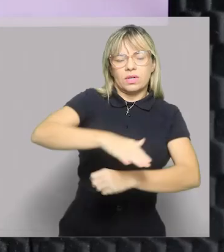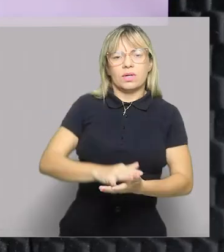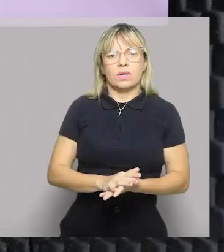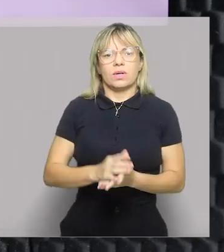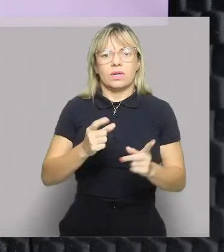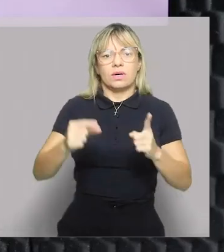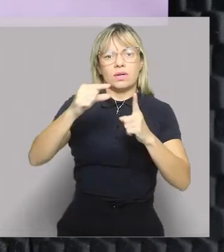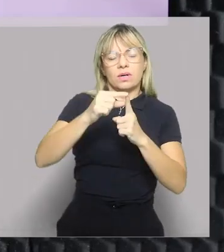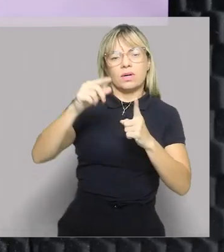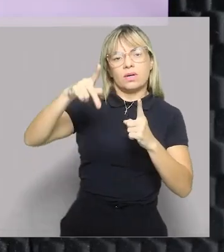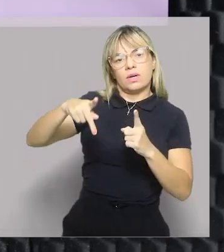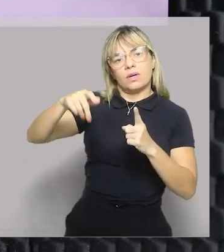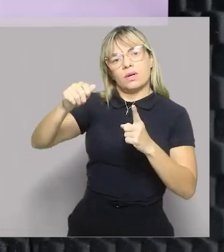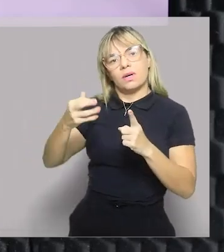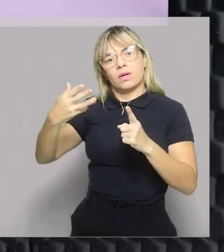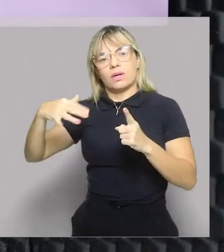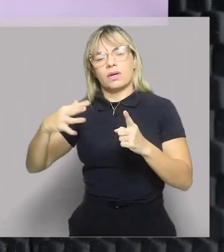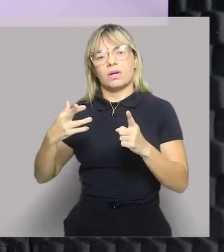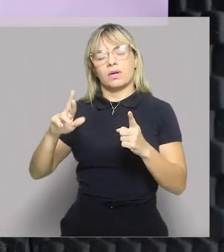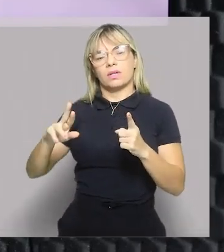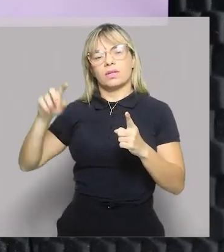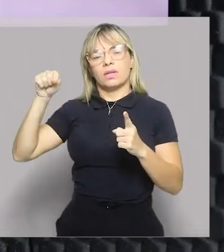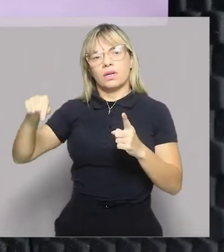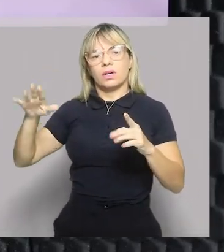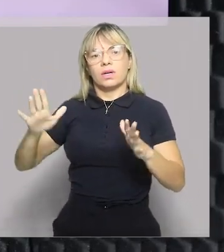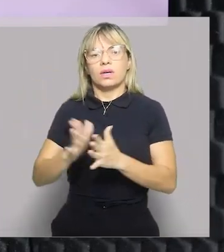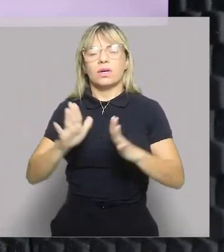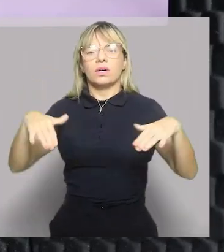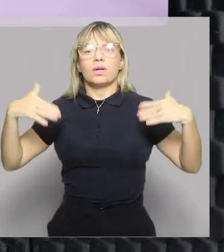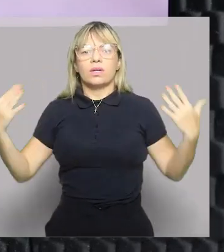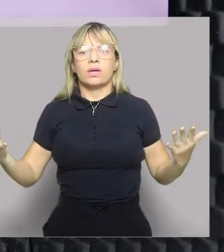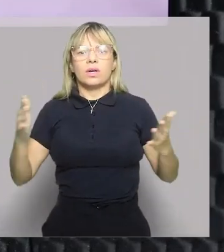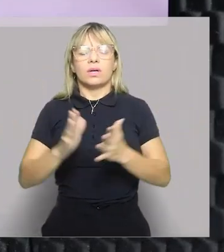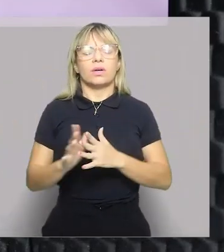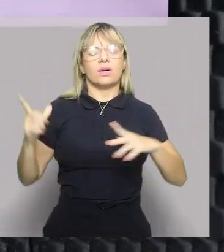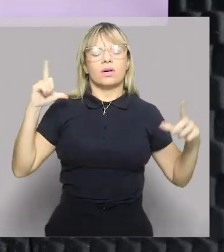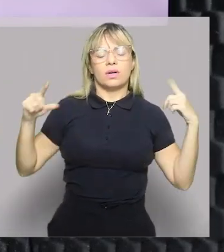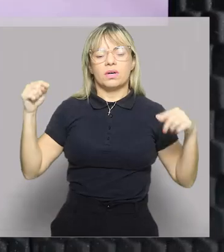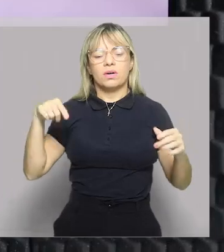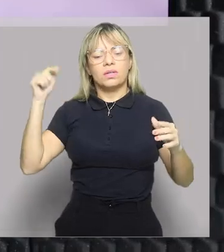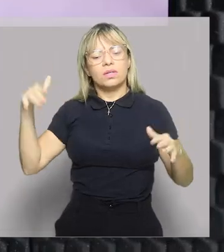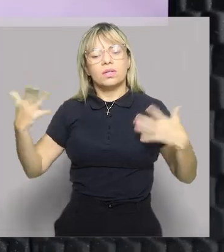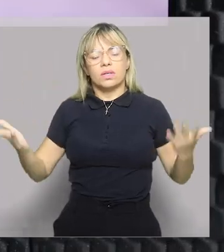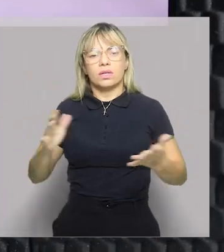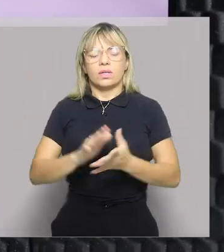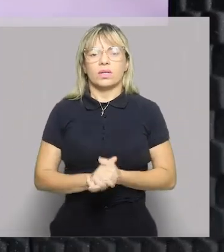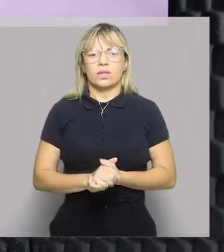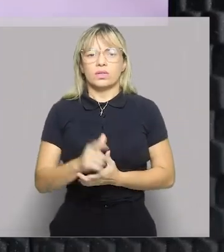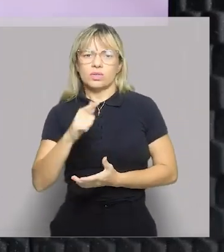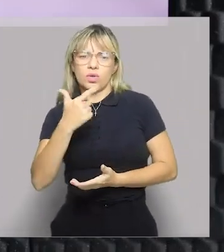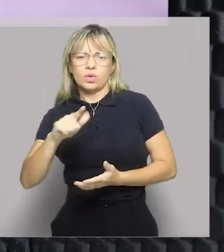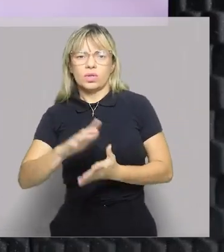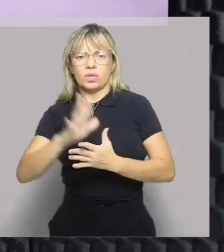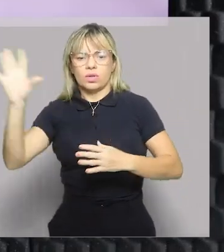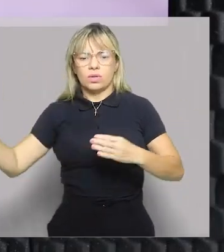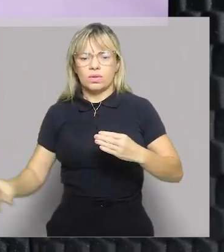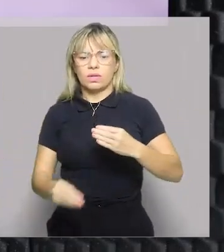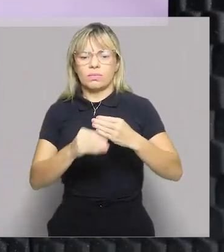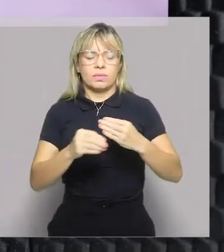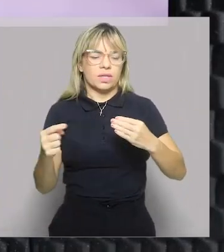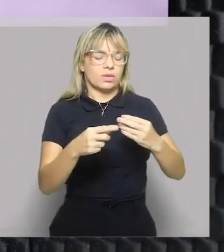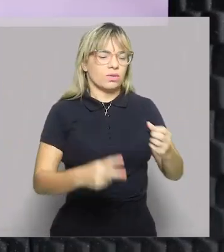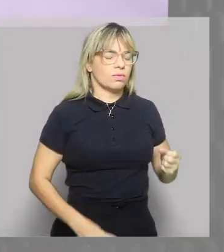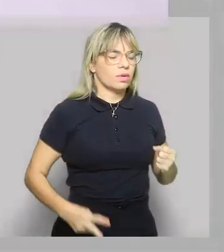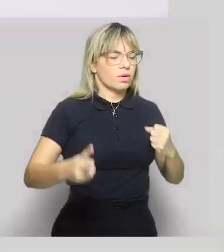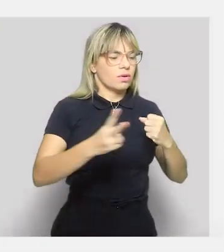Quem passeia, passeia. Notem como não há a exigência de um complemento para esse verbo, tá